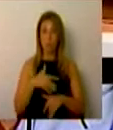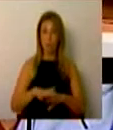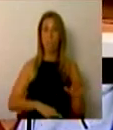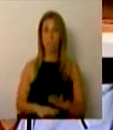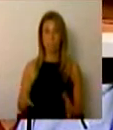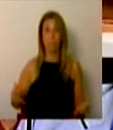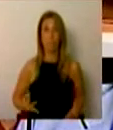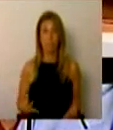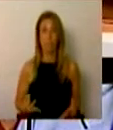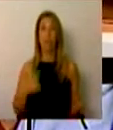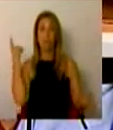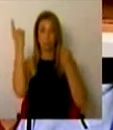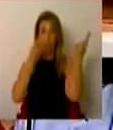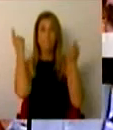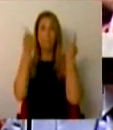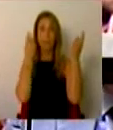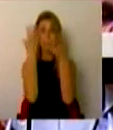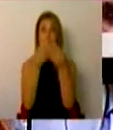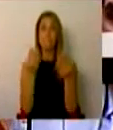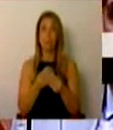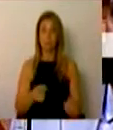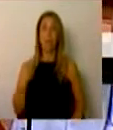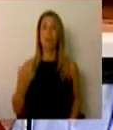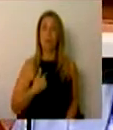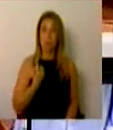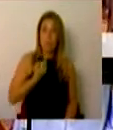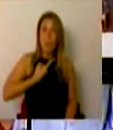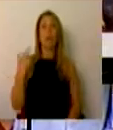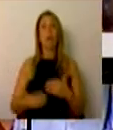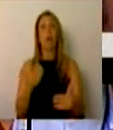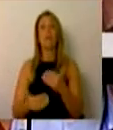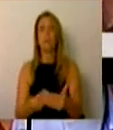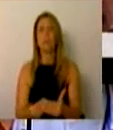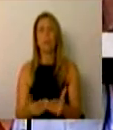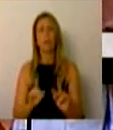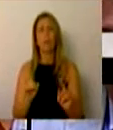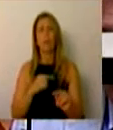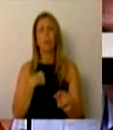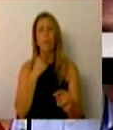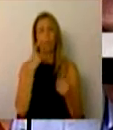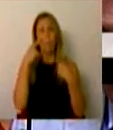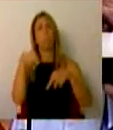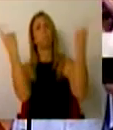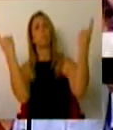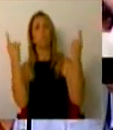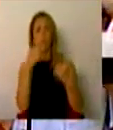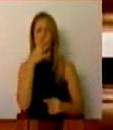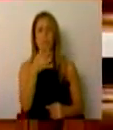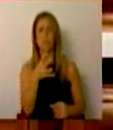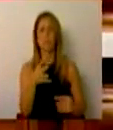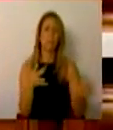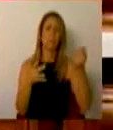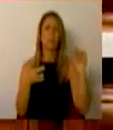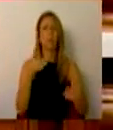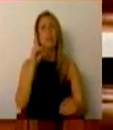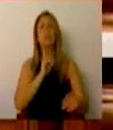foi refletir sobre matérias em que temos ainda que avançar. Não fiz nenhum anúncio. Senhora deputada, há de me